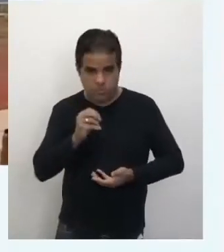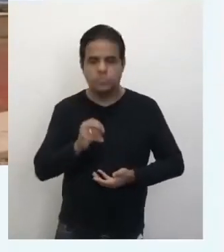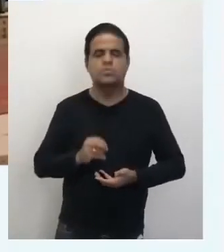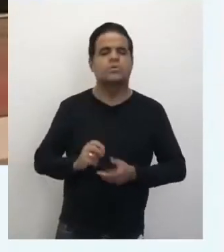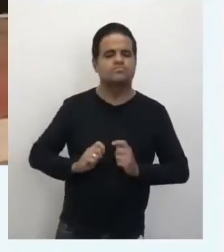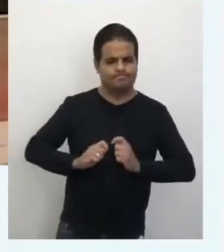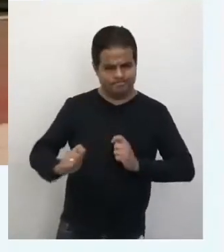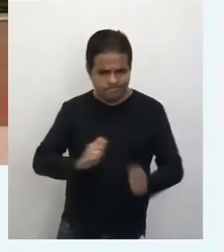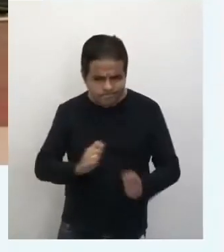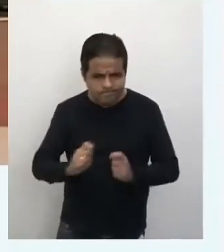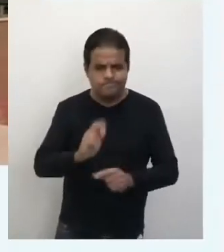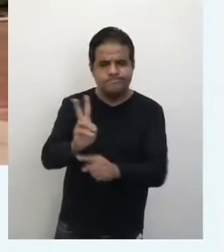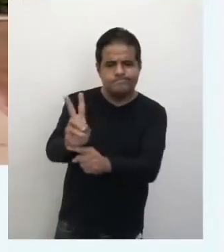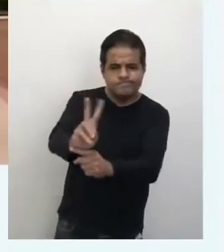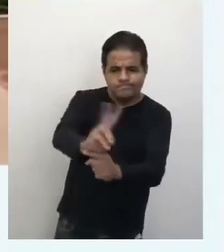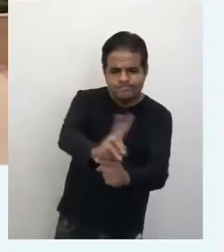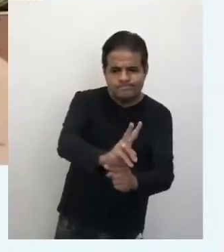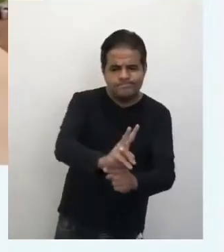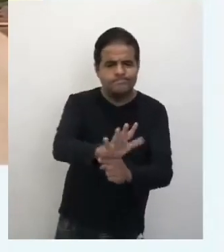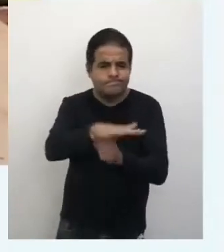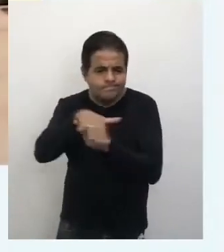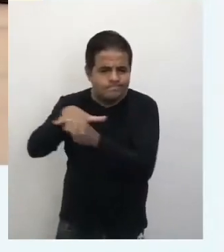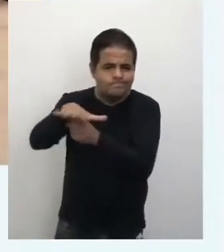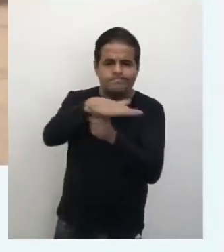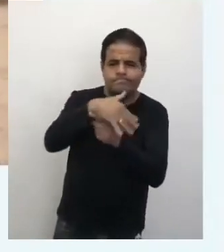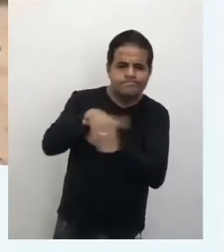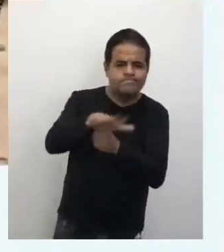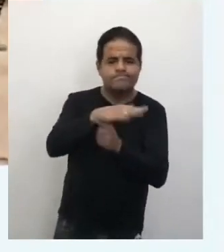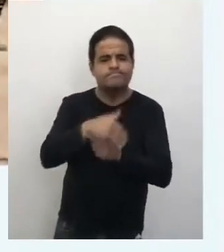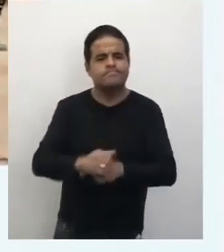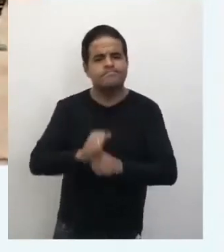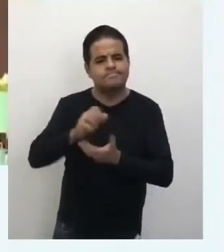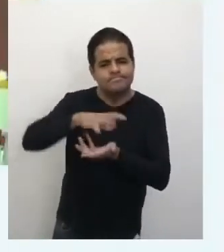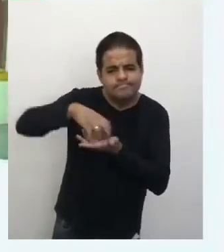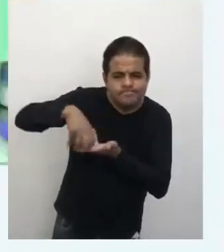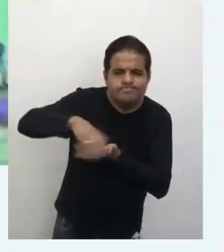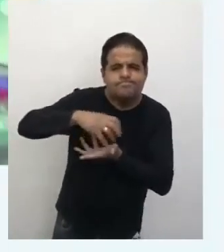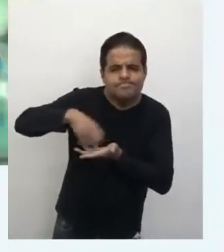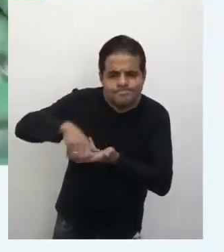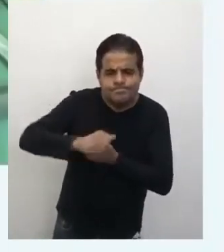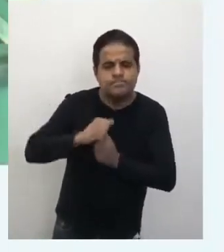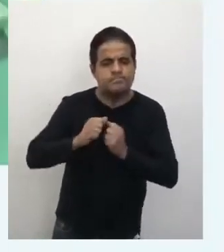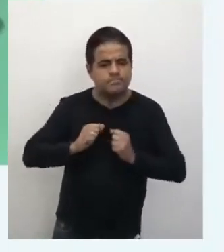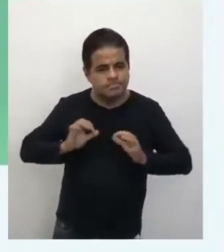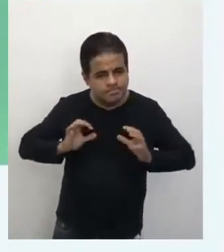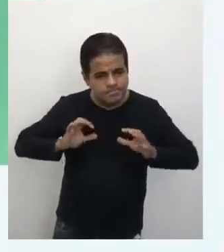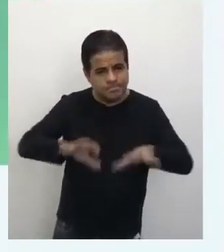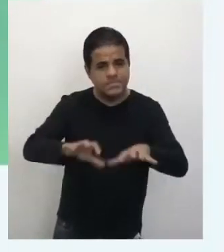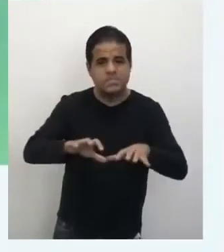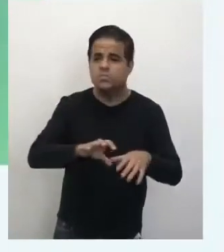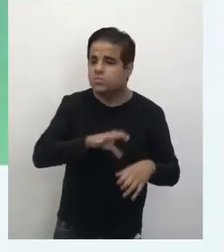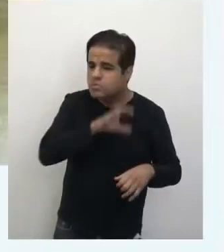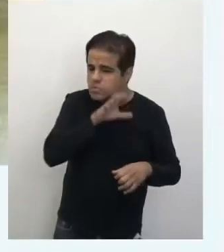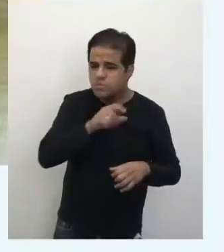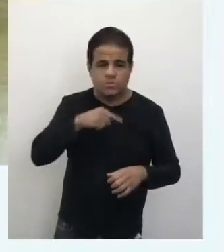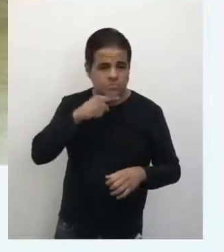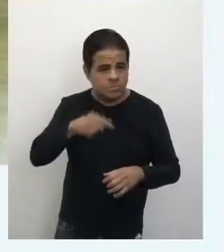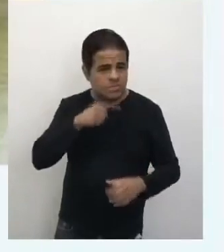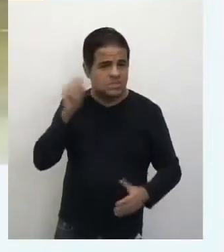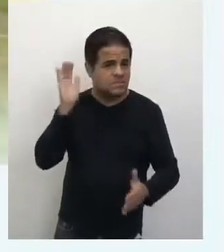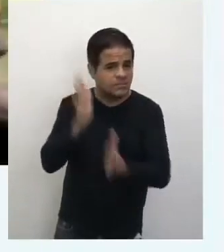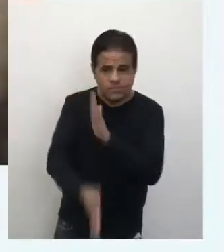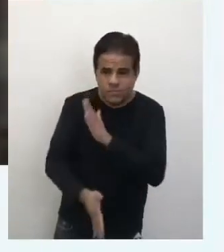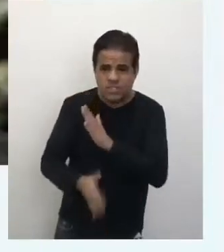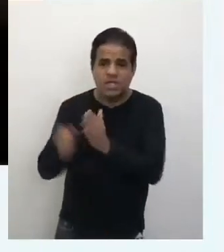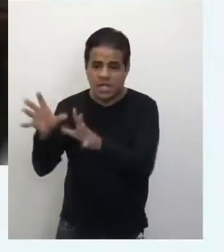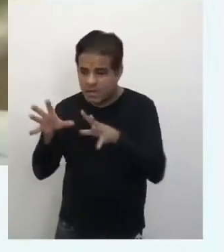sendo monitorada. Os bichos são afastados por equipes que percorrem as áreas atingidas. Quando um deles está machucado e não pode fugir, ele é